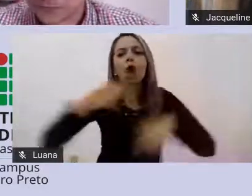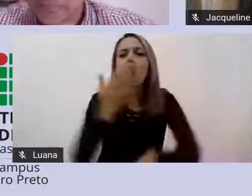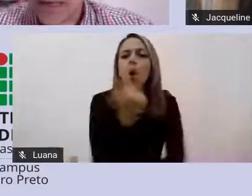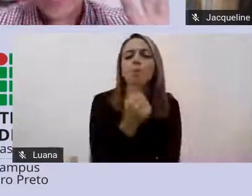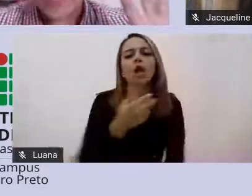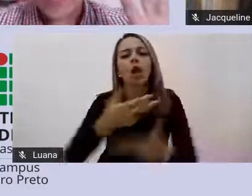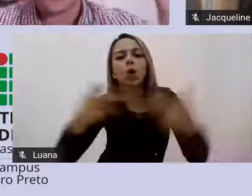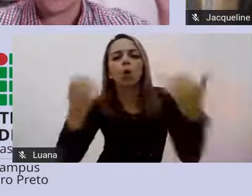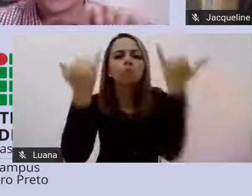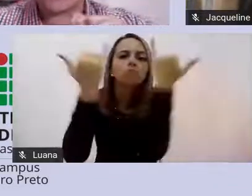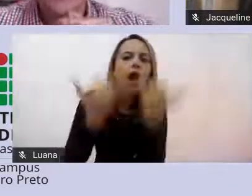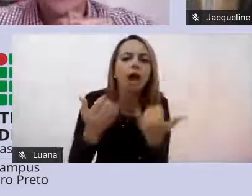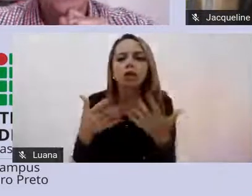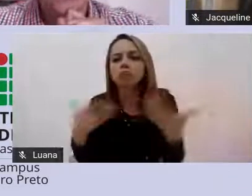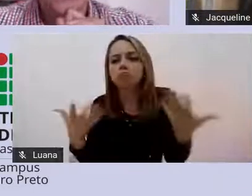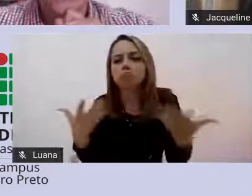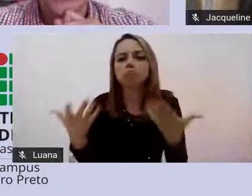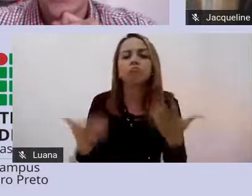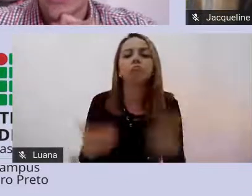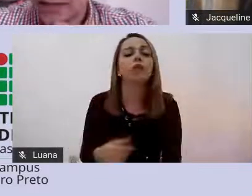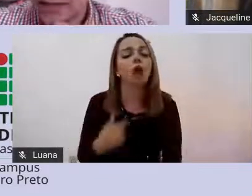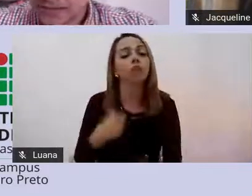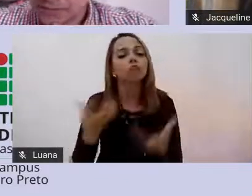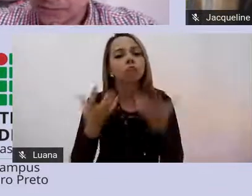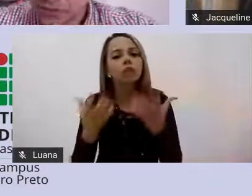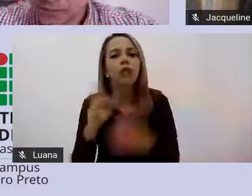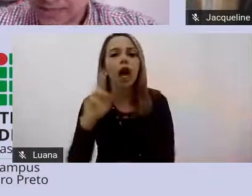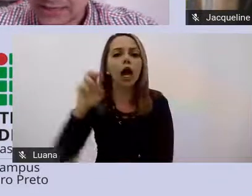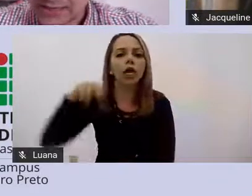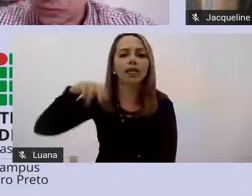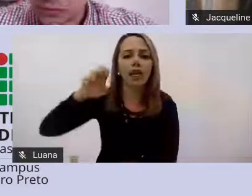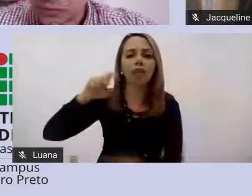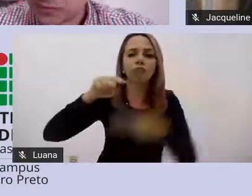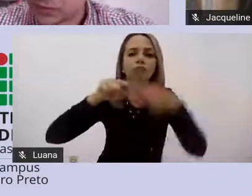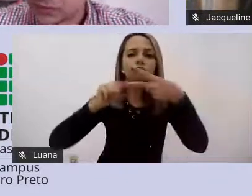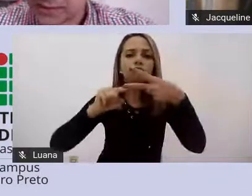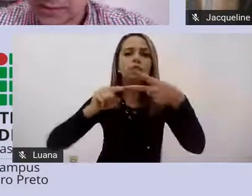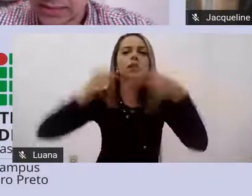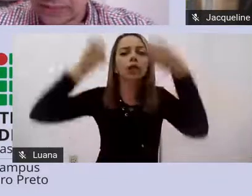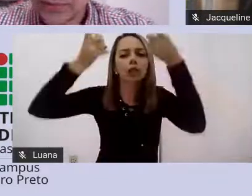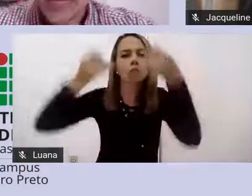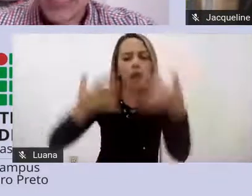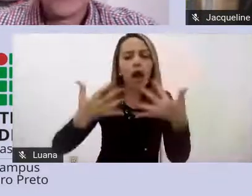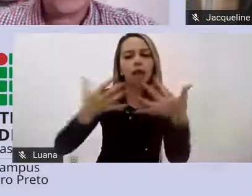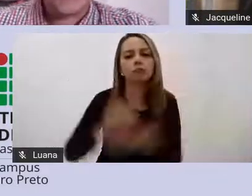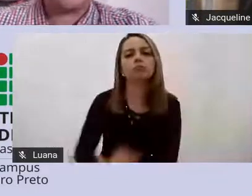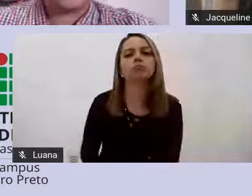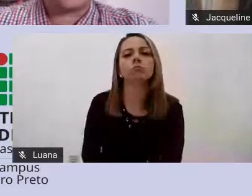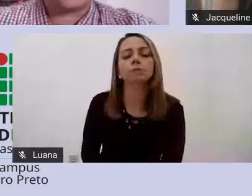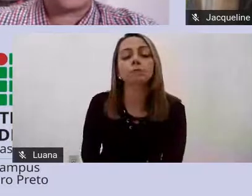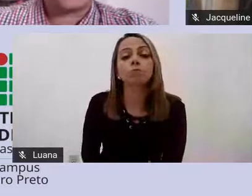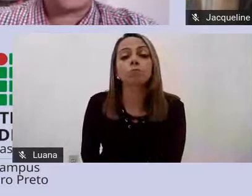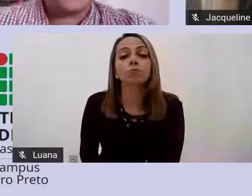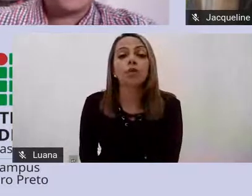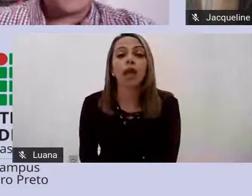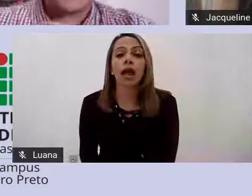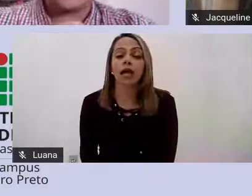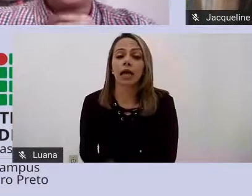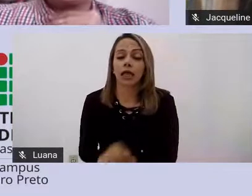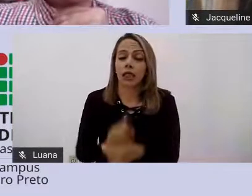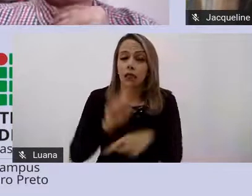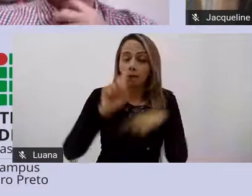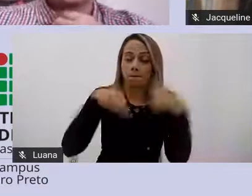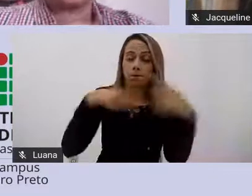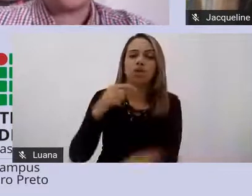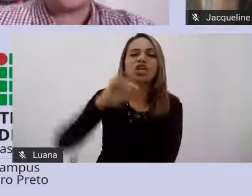coloque. Essas duas coisas aí que eu queria que o Renê depois comentasse ao longo das perguntas dele. E a fala da Jaqueline, ela